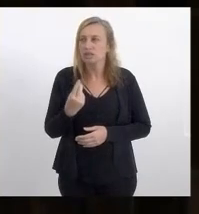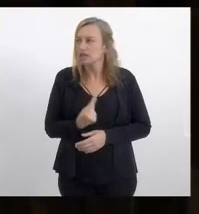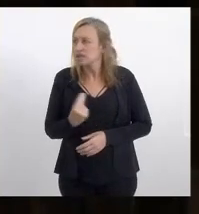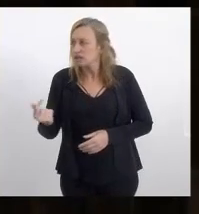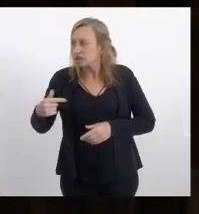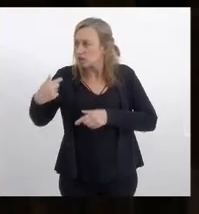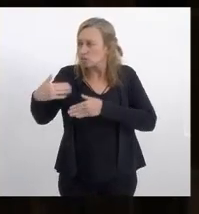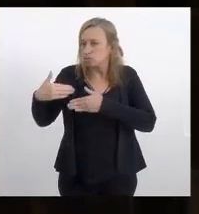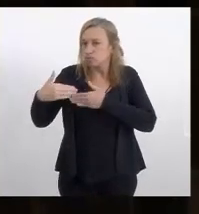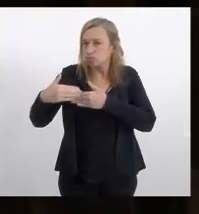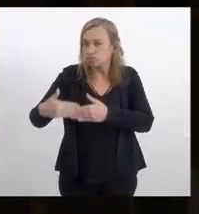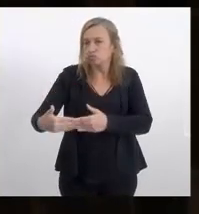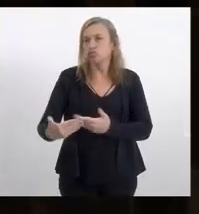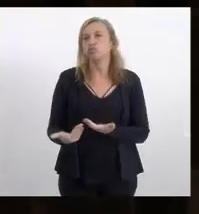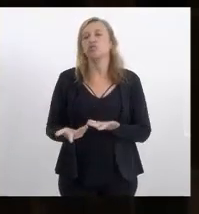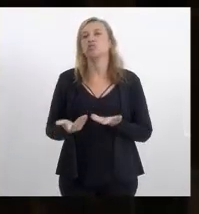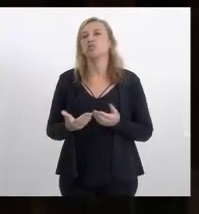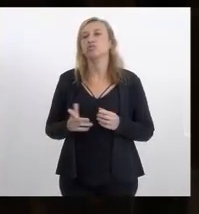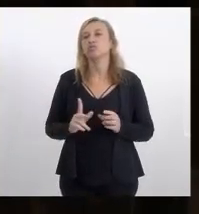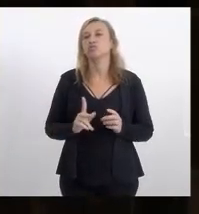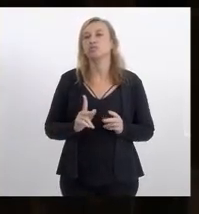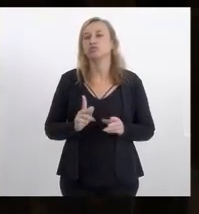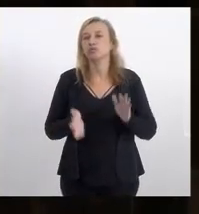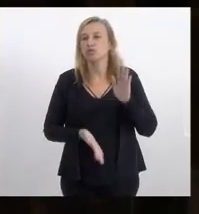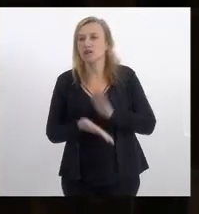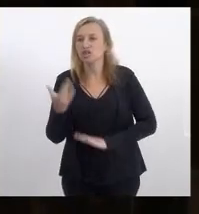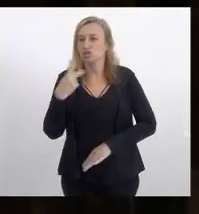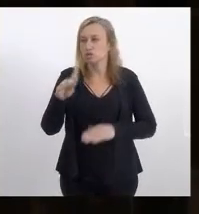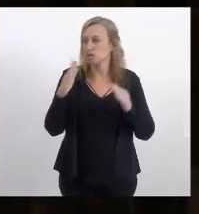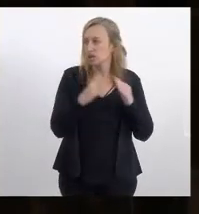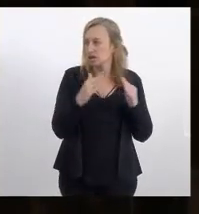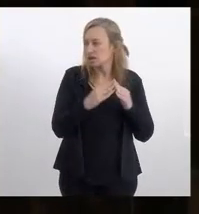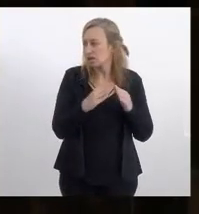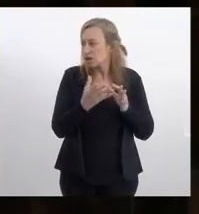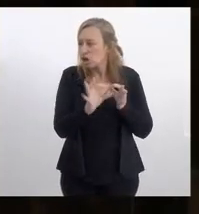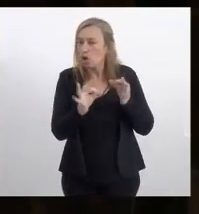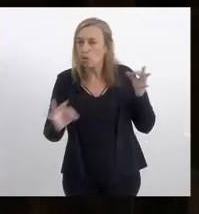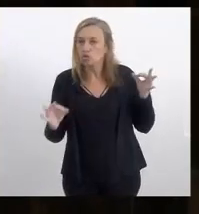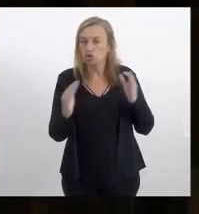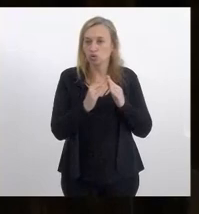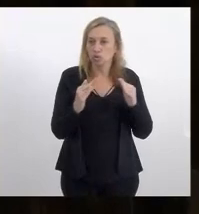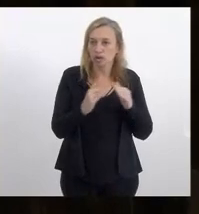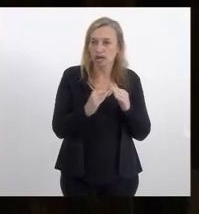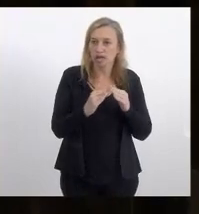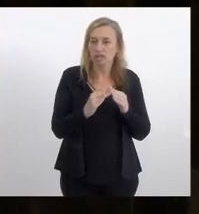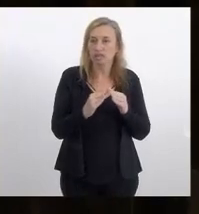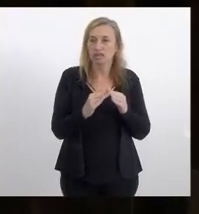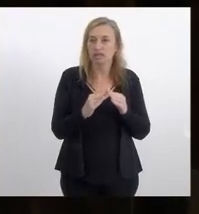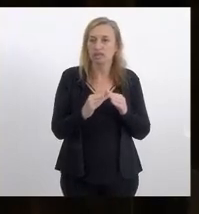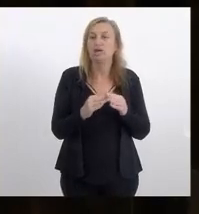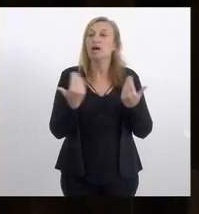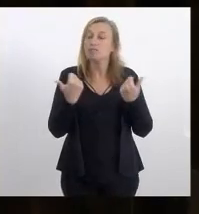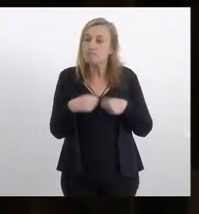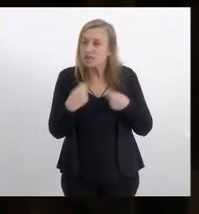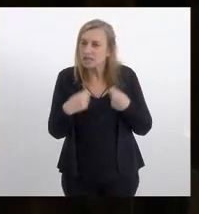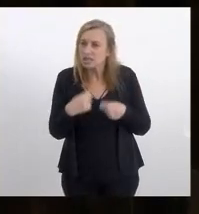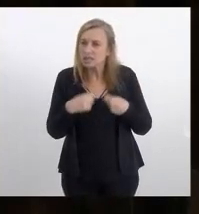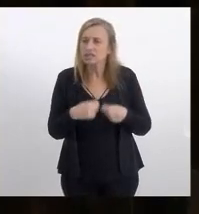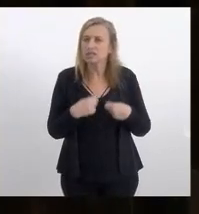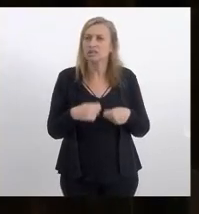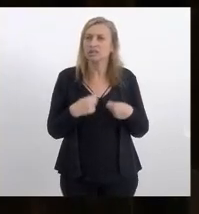viagens das suas residências da que estão aí longe as casas eles precisam